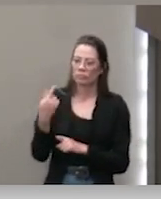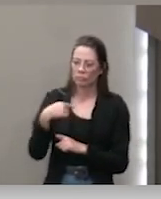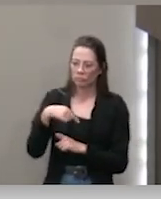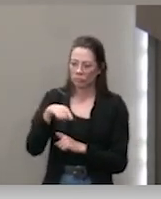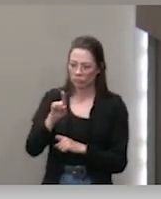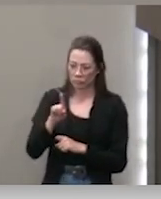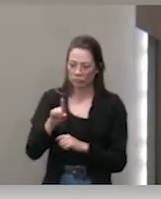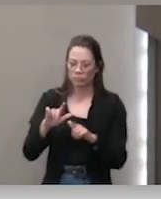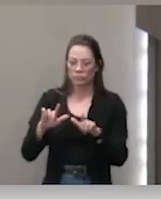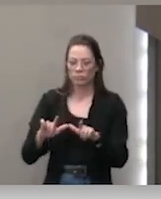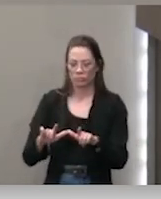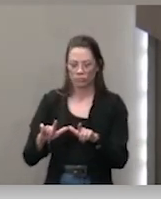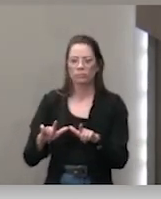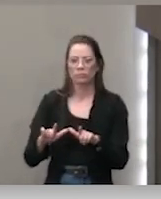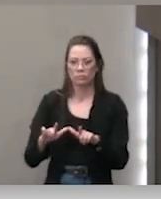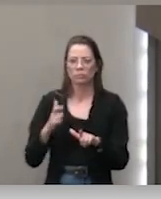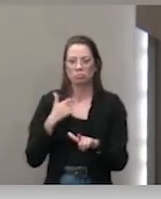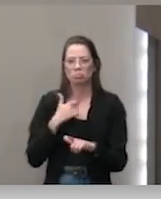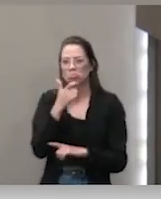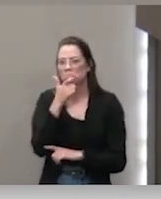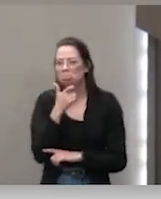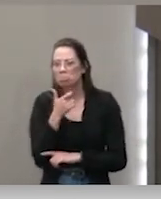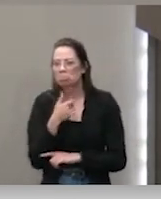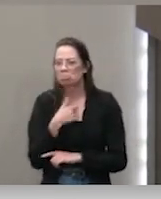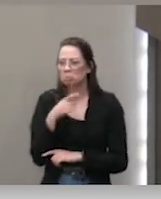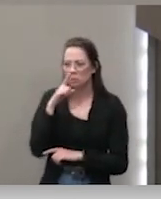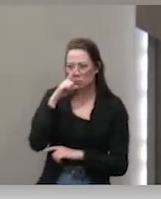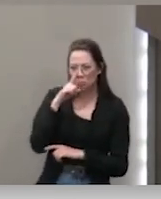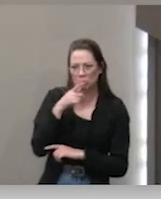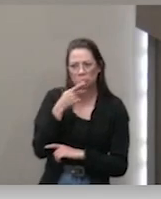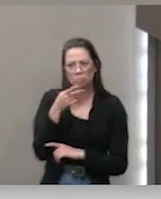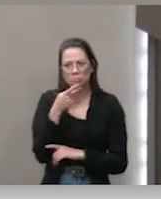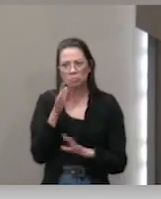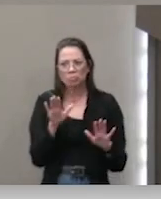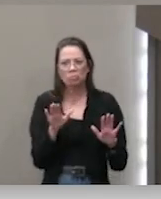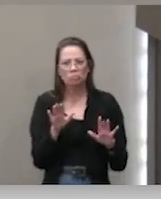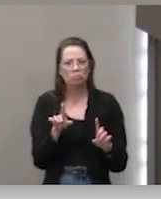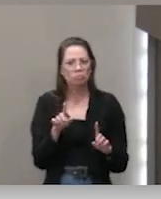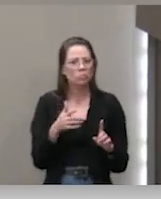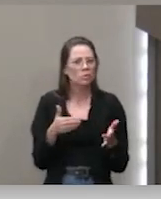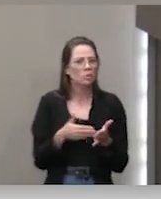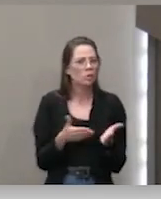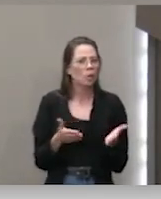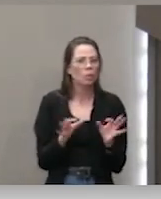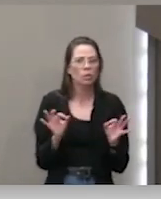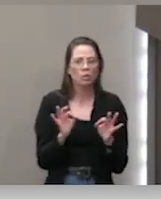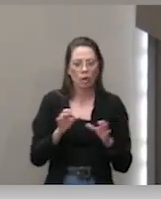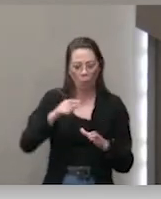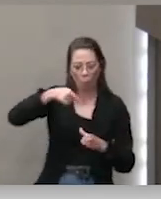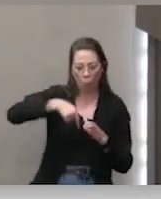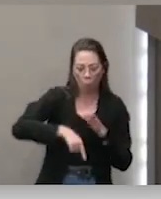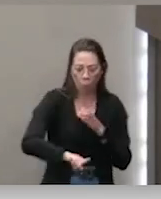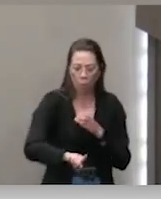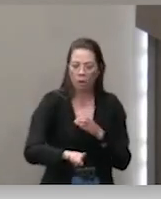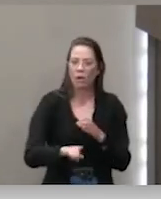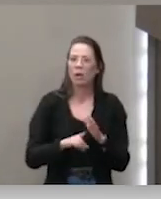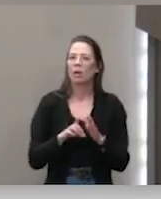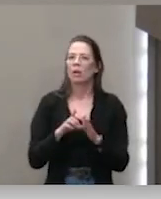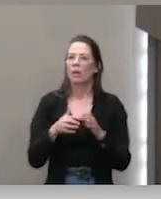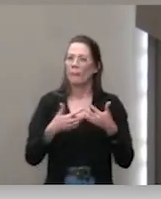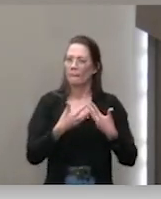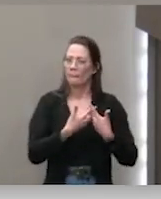ao distrito de Bela Vista. Eu acho que me arrisco a dizer que até hoje não tem um buraco naquele asfalto. E passam